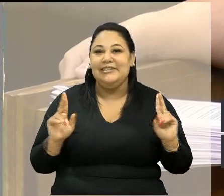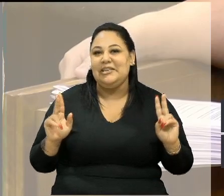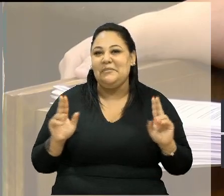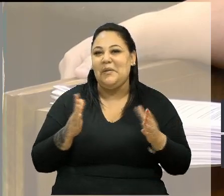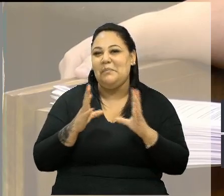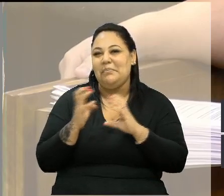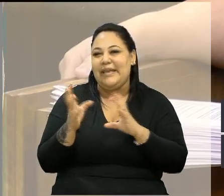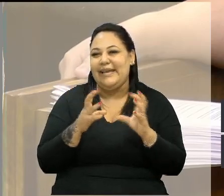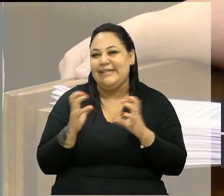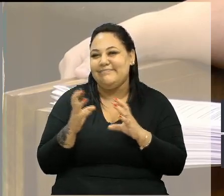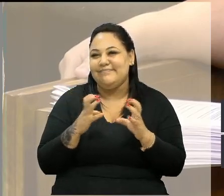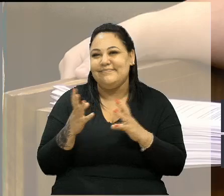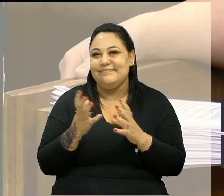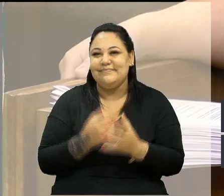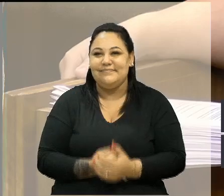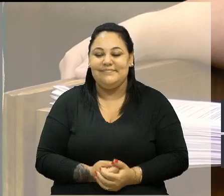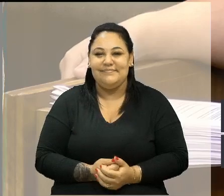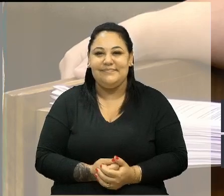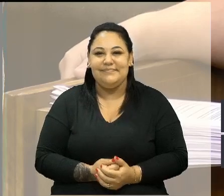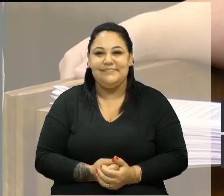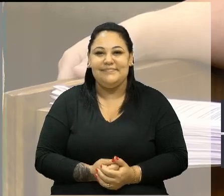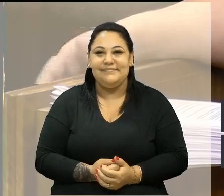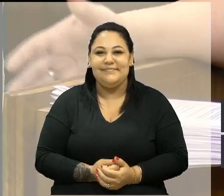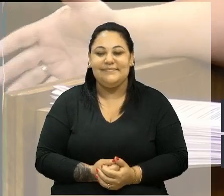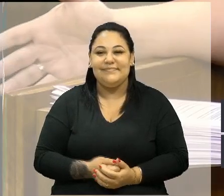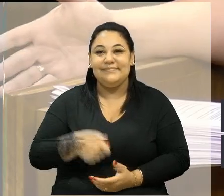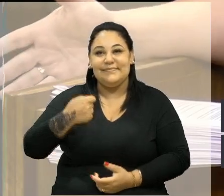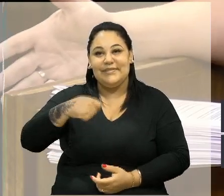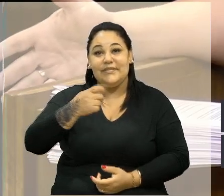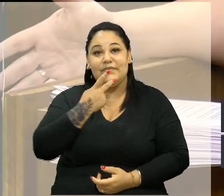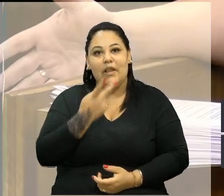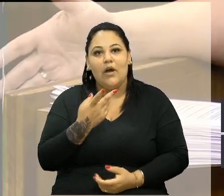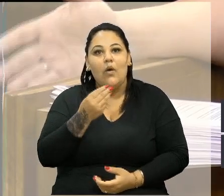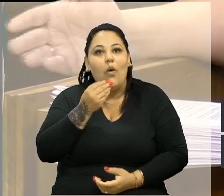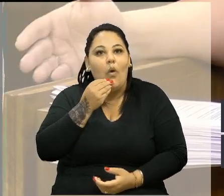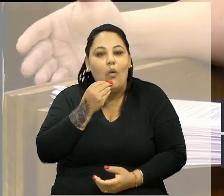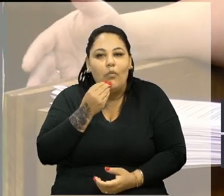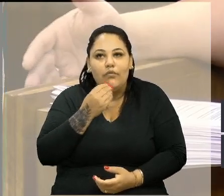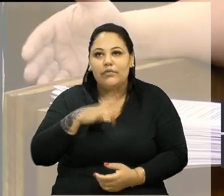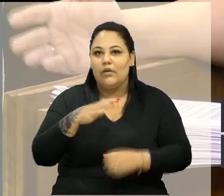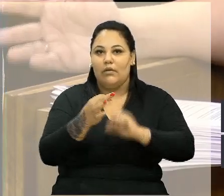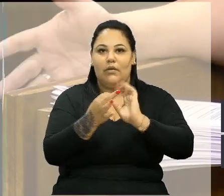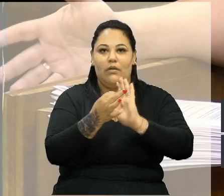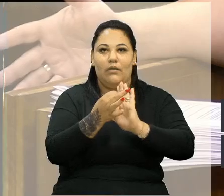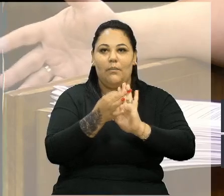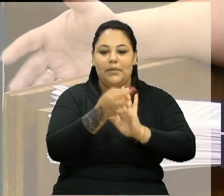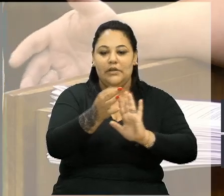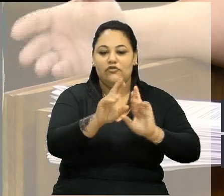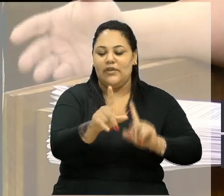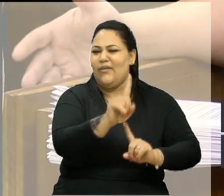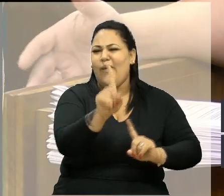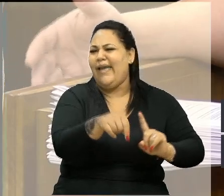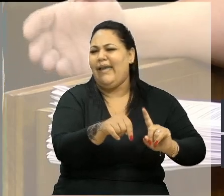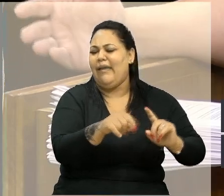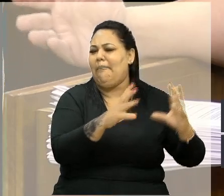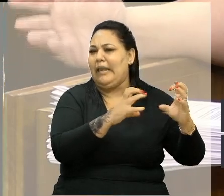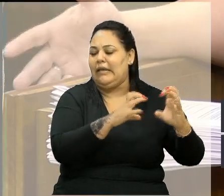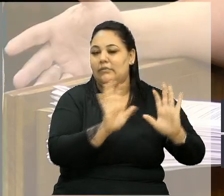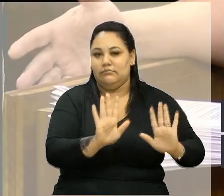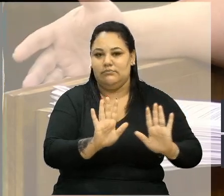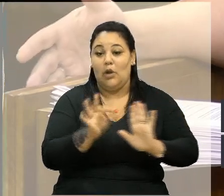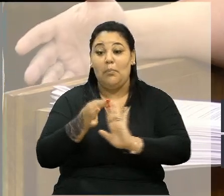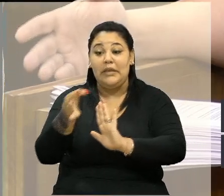né? E não poderia deixar de... A gente discorda, a gente não briga, a gente discorda. E discordar